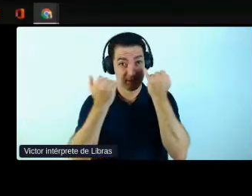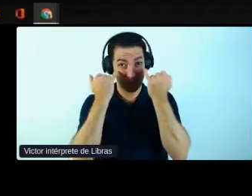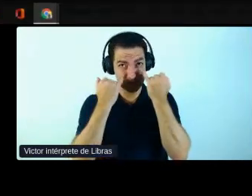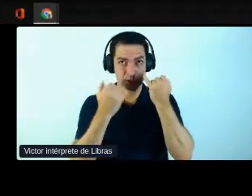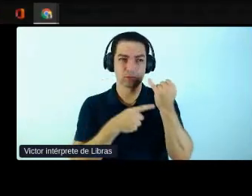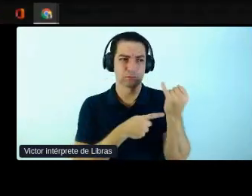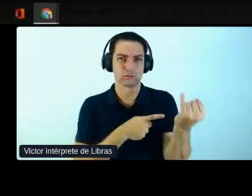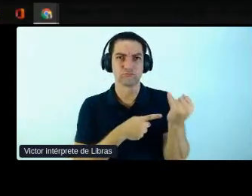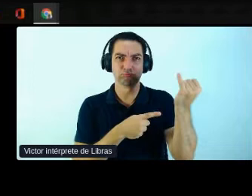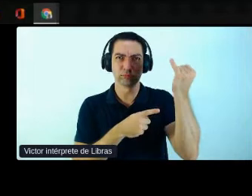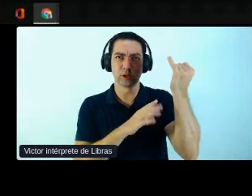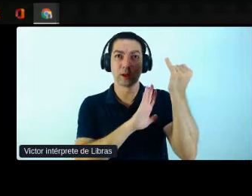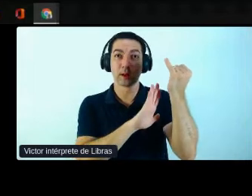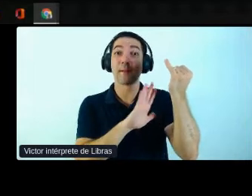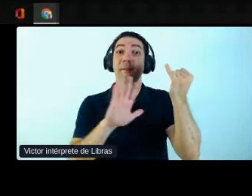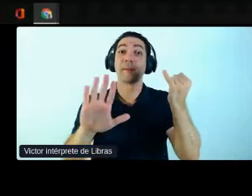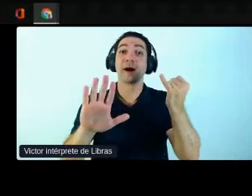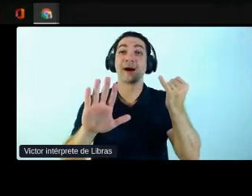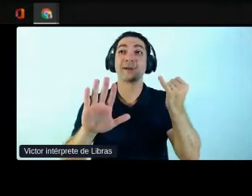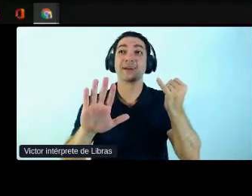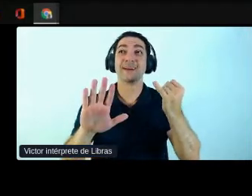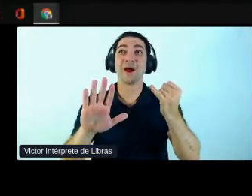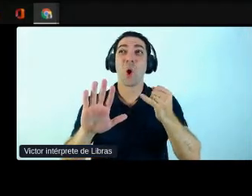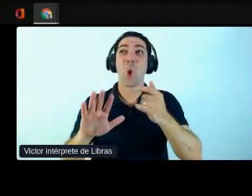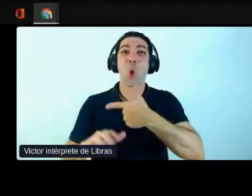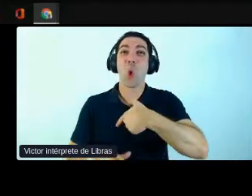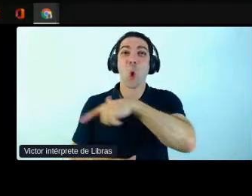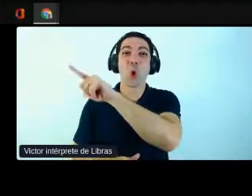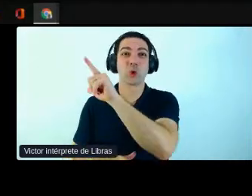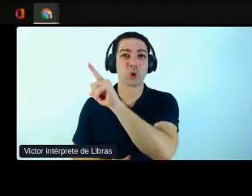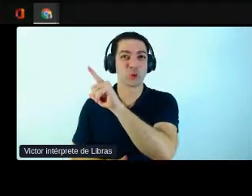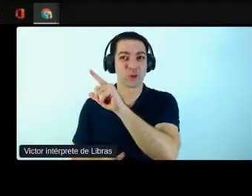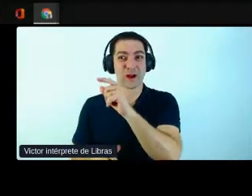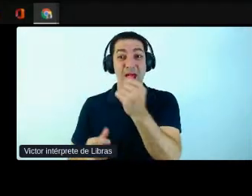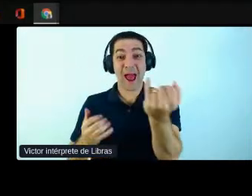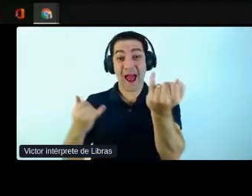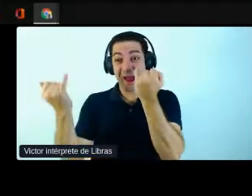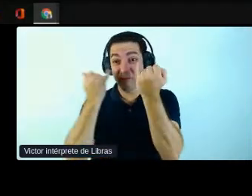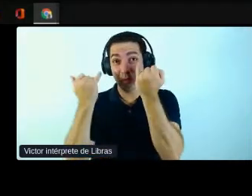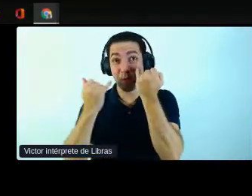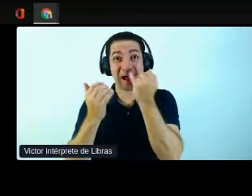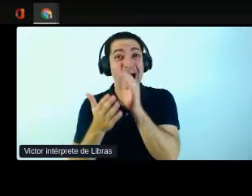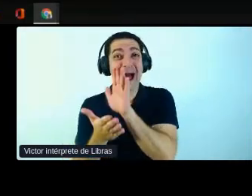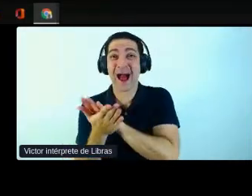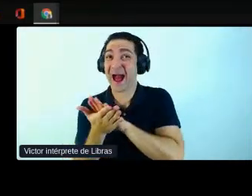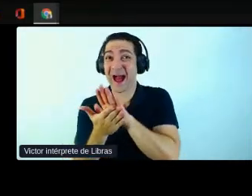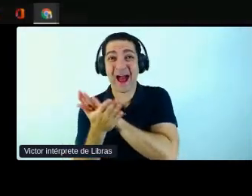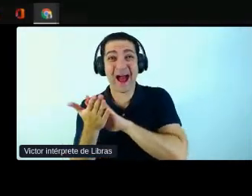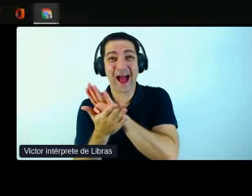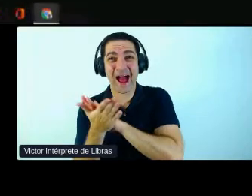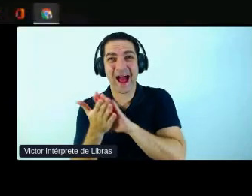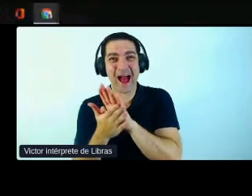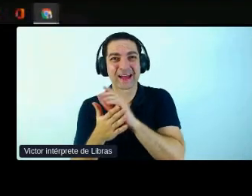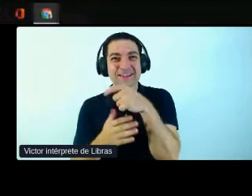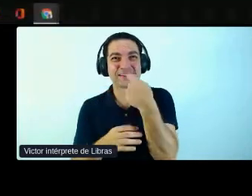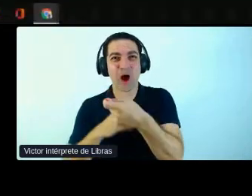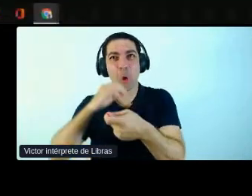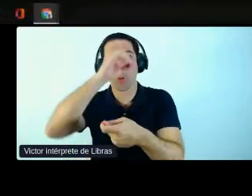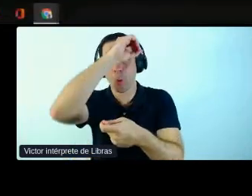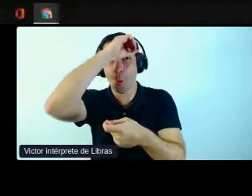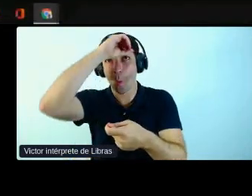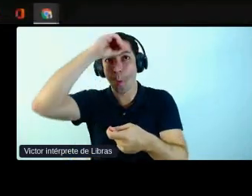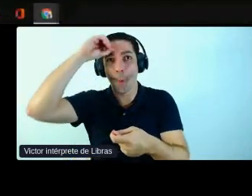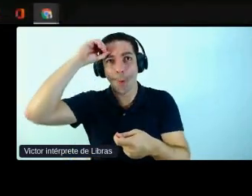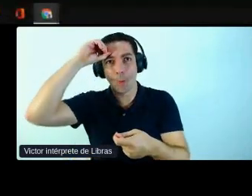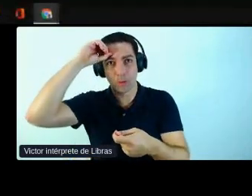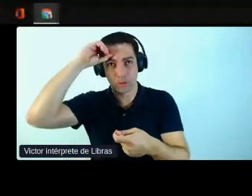a desinformação. Tá? A desinformação, ela sempre vai causar mal. Tá? Então, ela